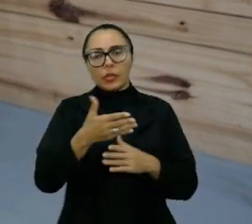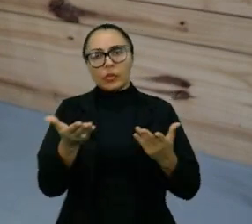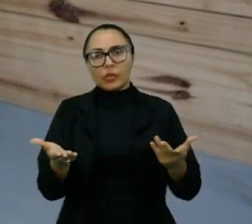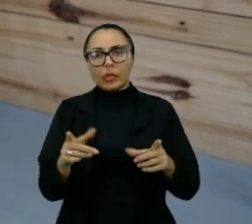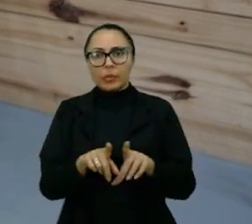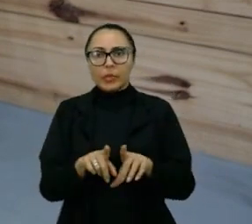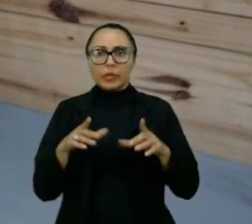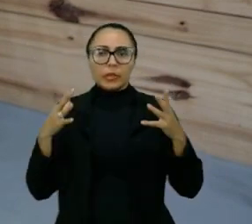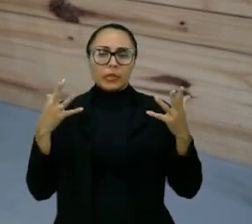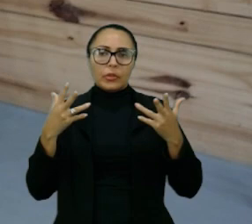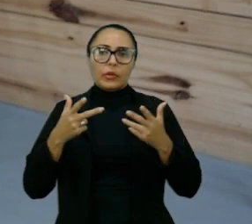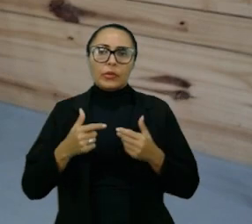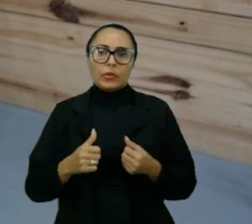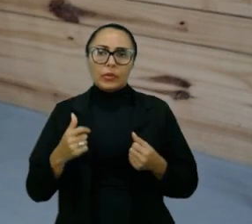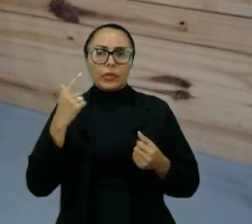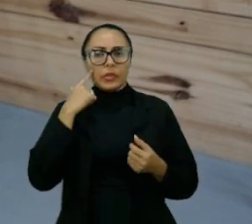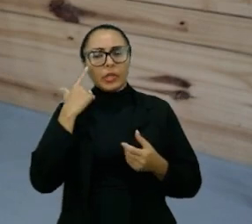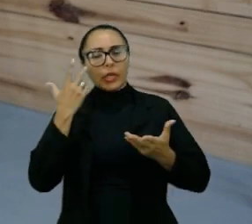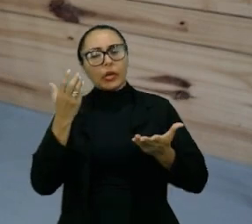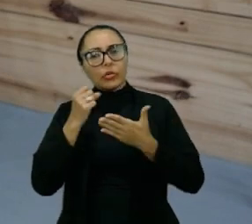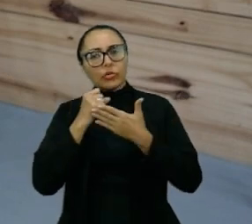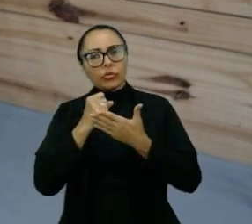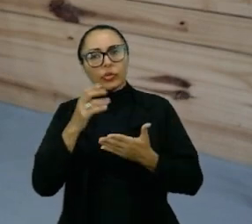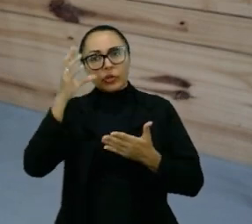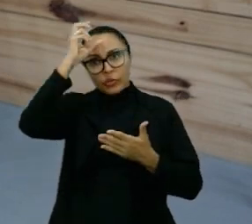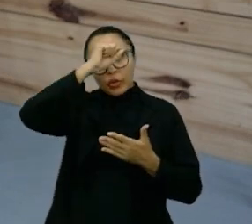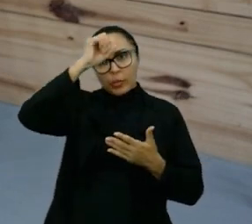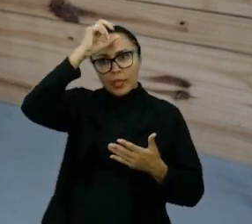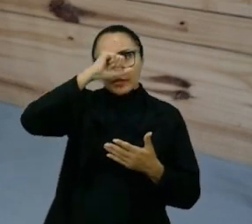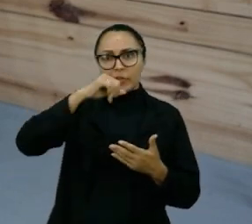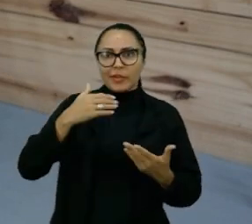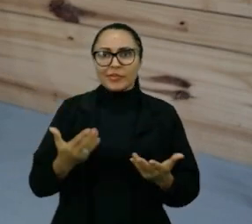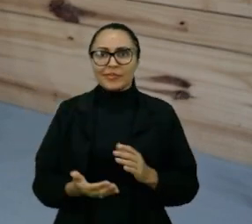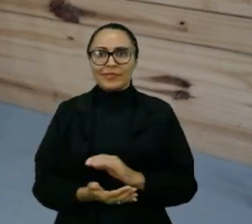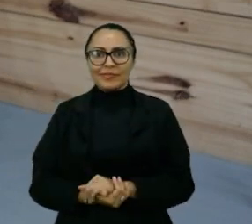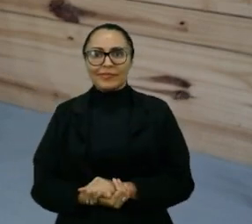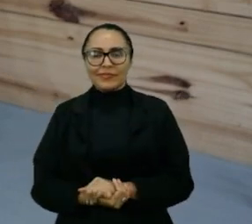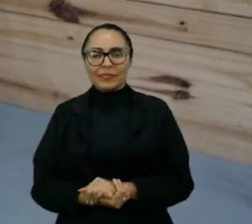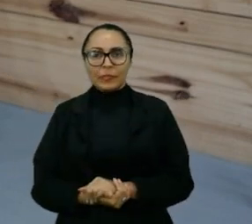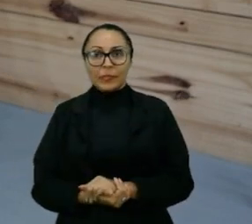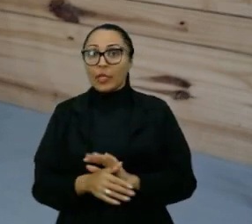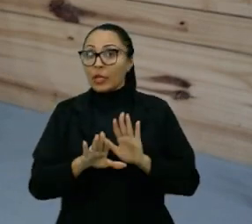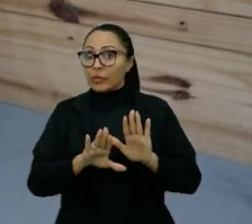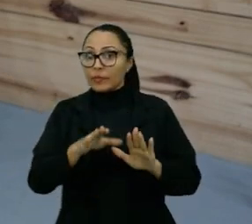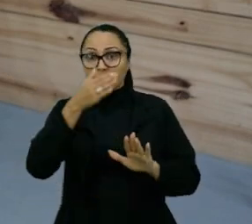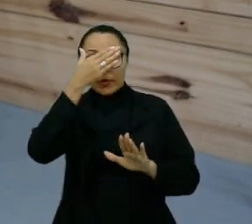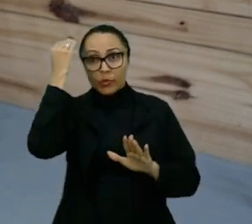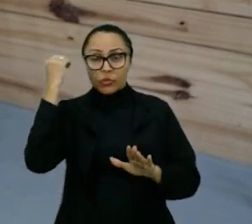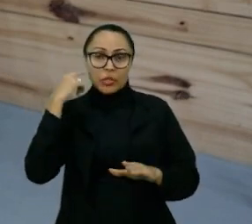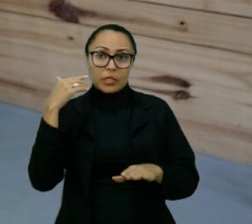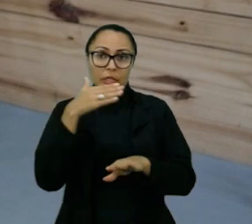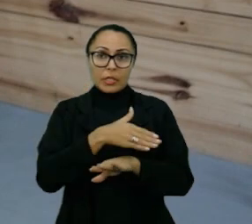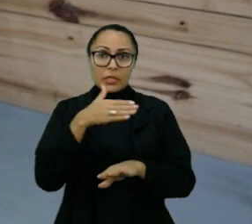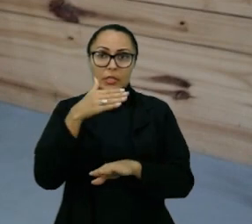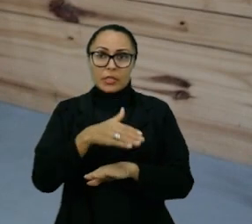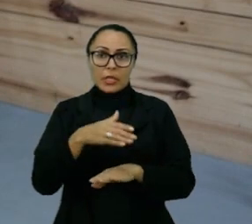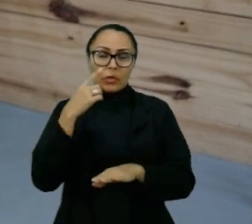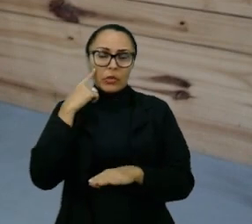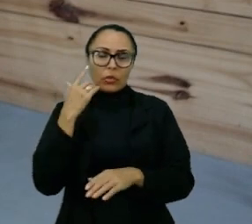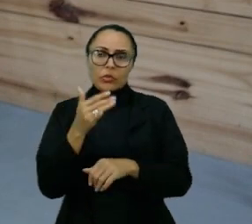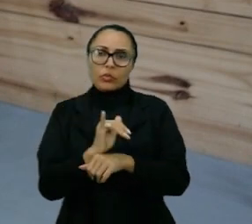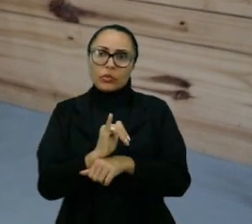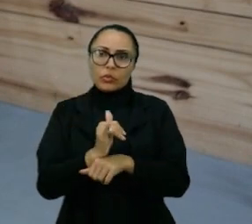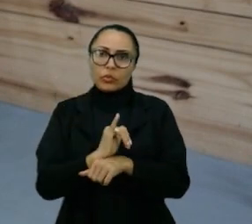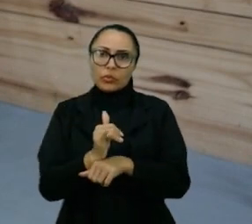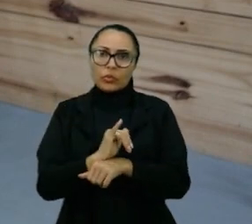participação e contribuição no seu aprendizado. Não esquece de acessar o nosso canal do YouTube